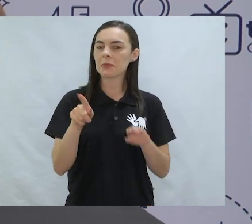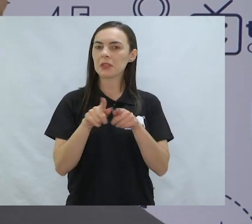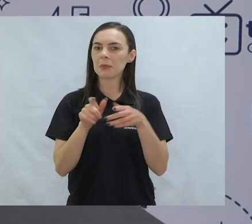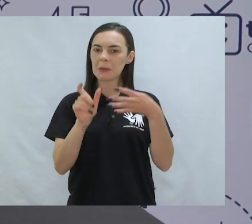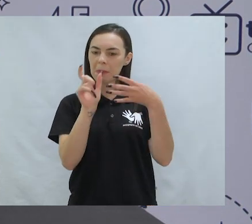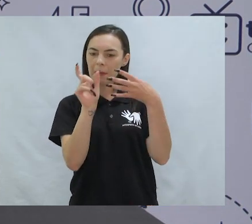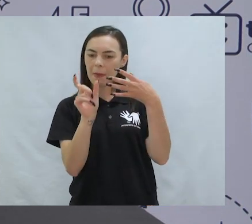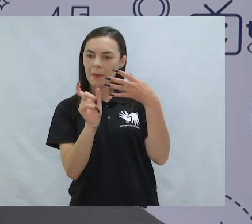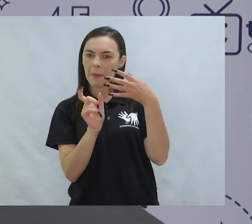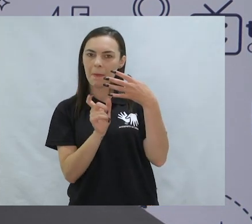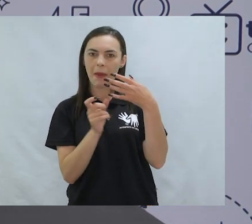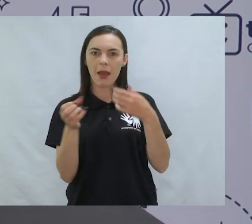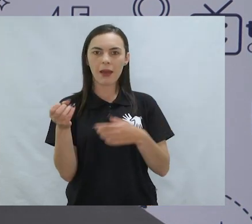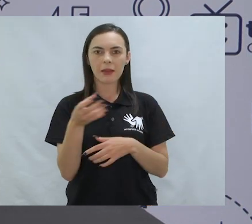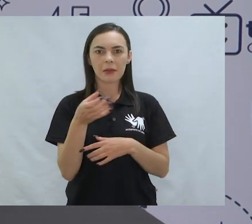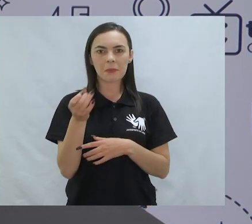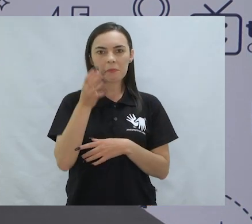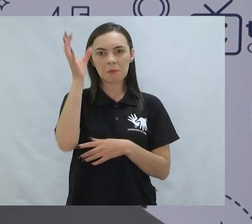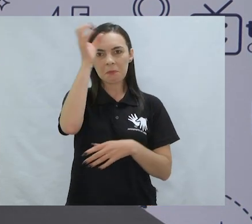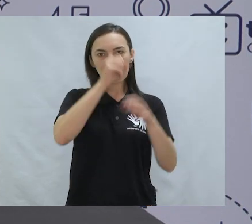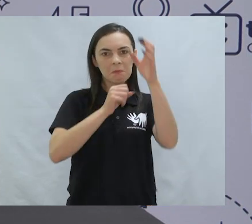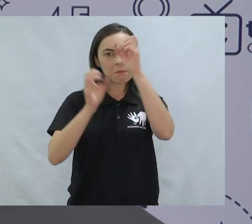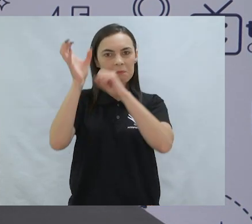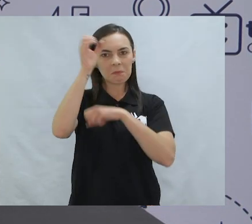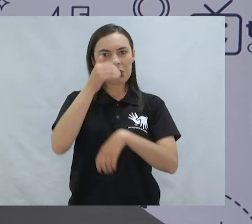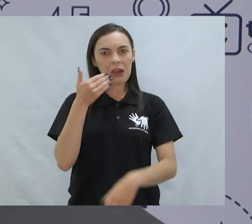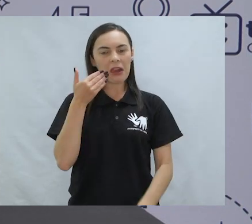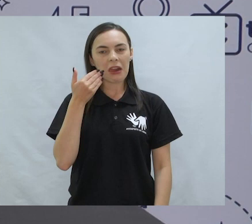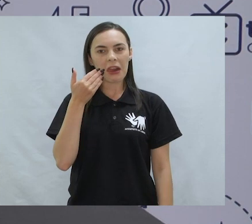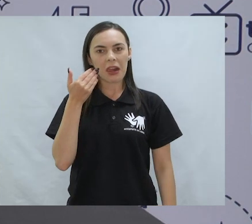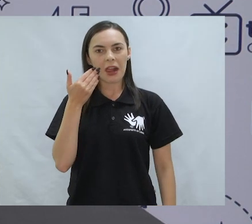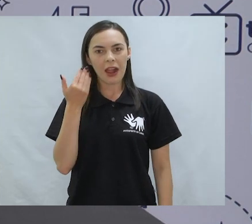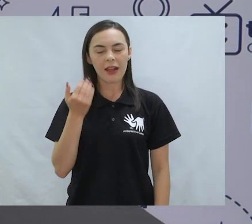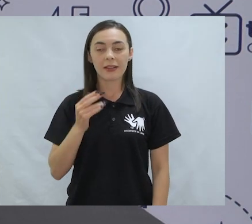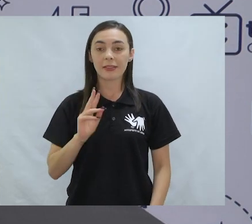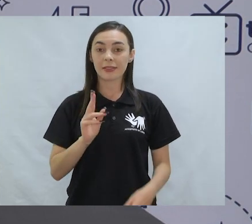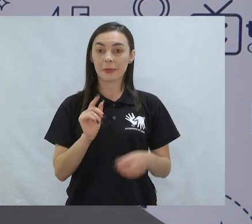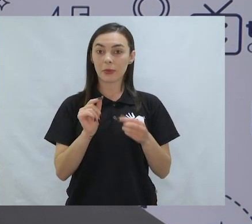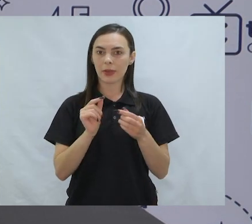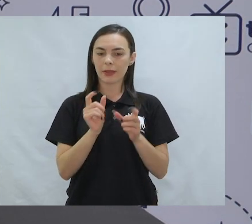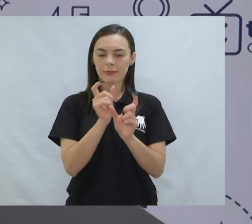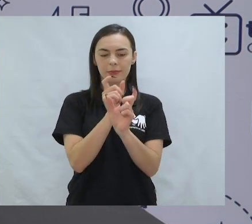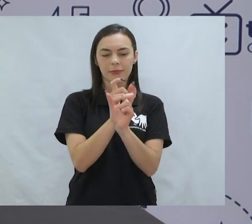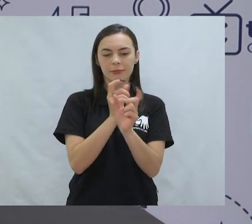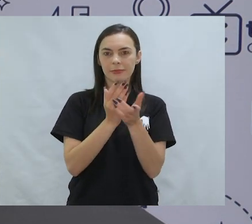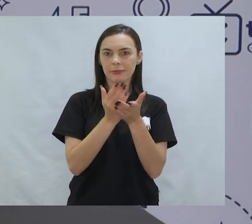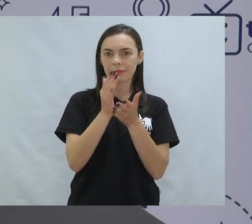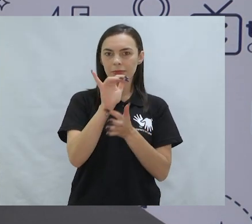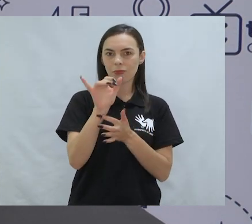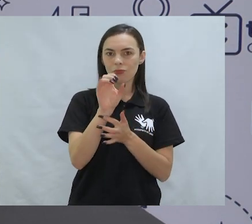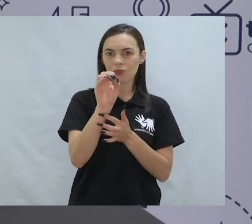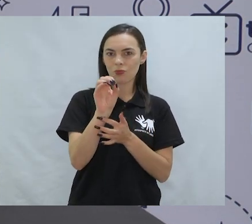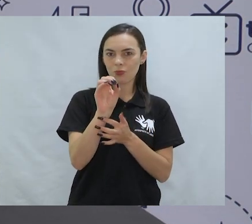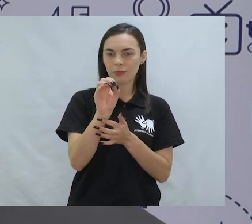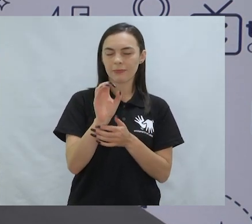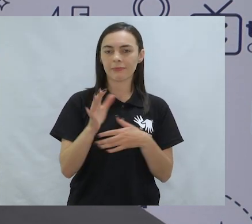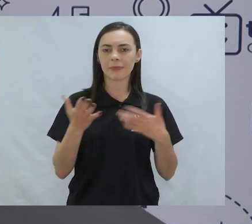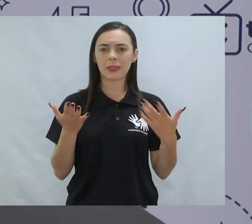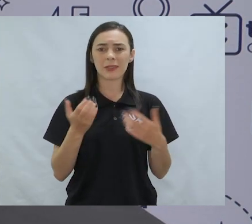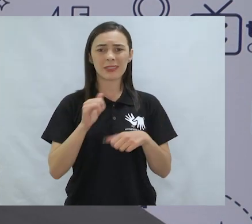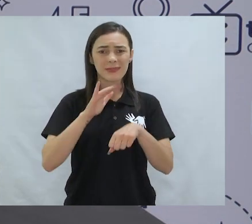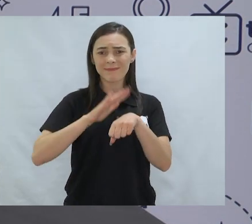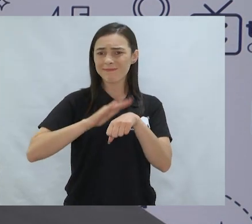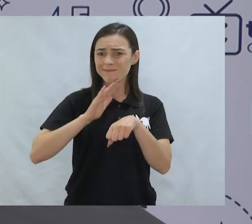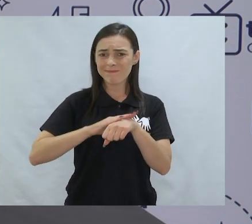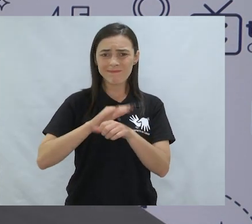E quantas outras palavras vocês já aprenderam, né? Muito bem. Sempre com a sílaba jô. Então, se